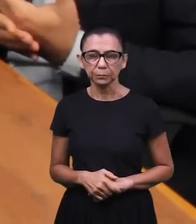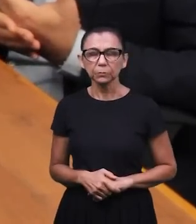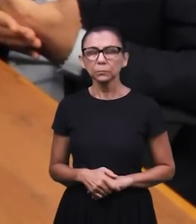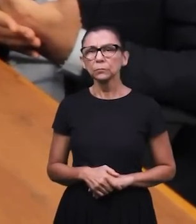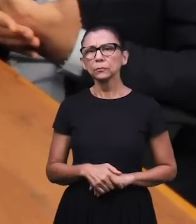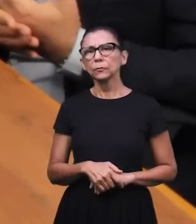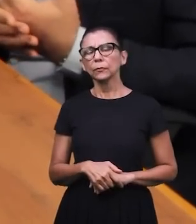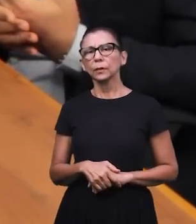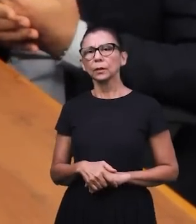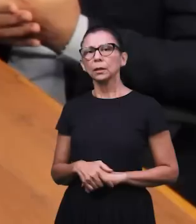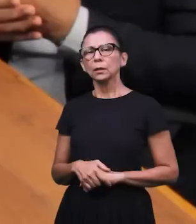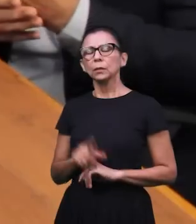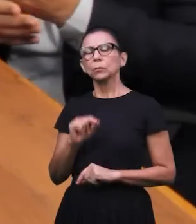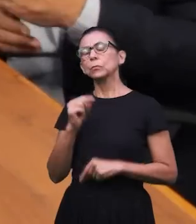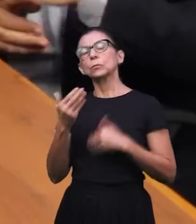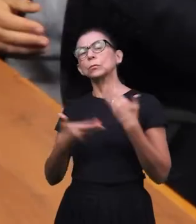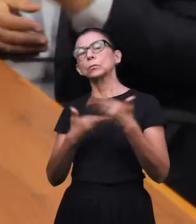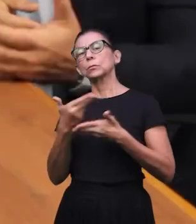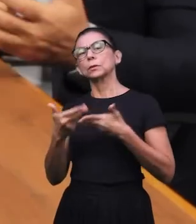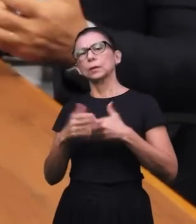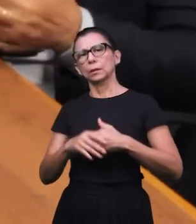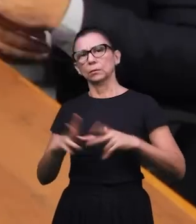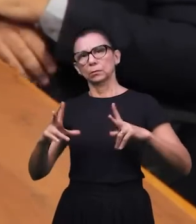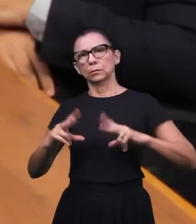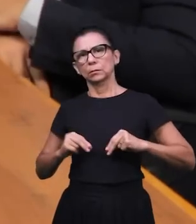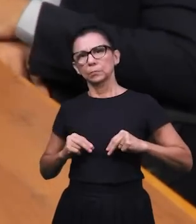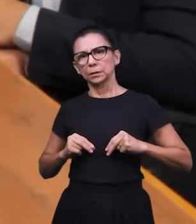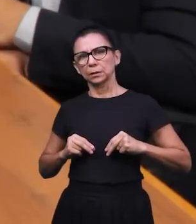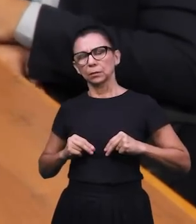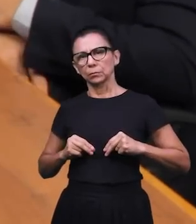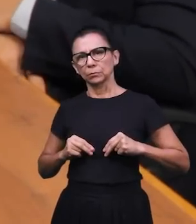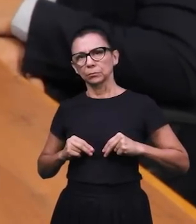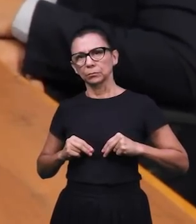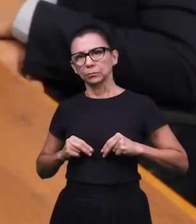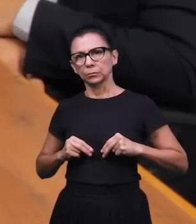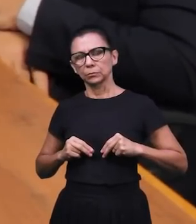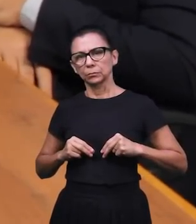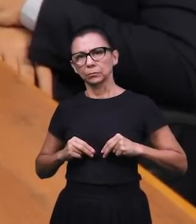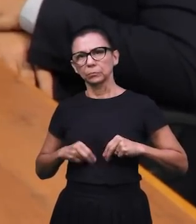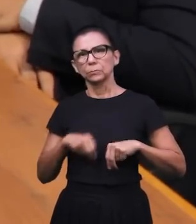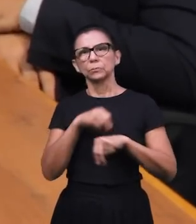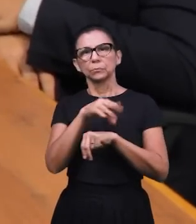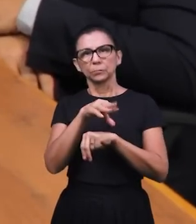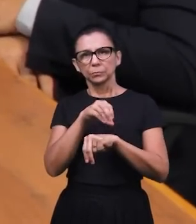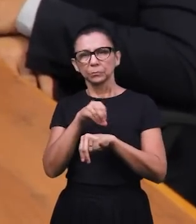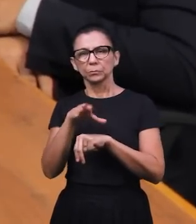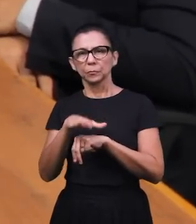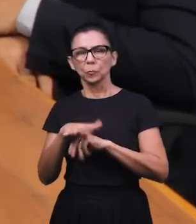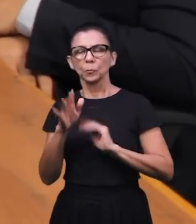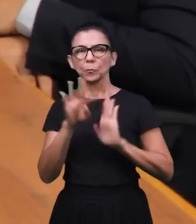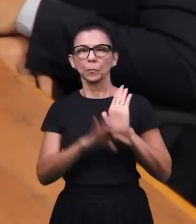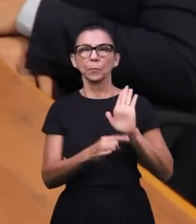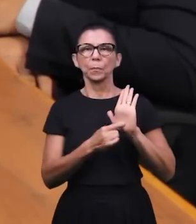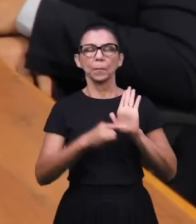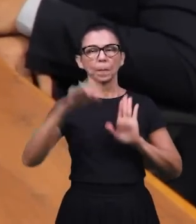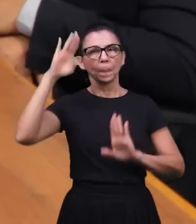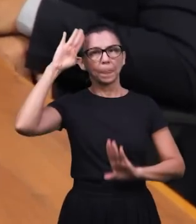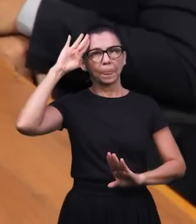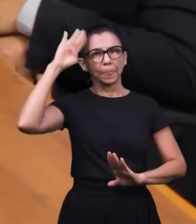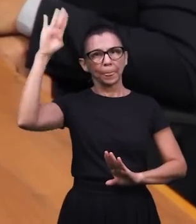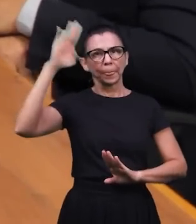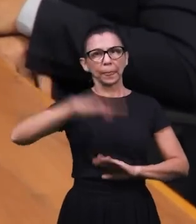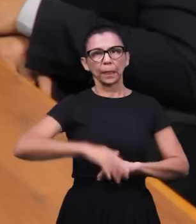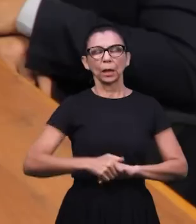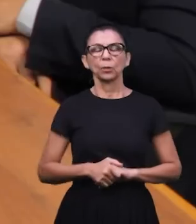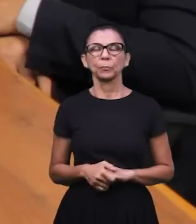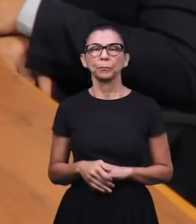ter junto com os filhos na transmissão dessa herança? Exatamente, esse texto fala principalmente,